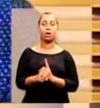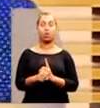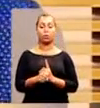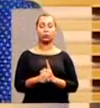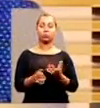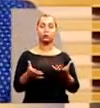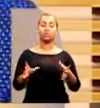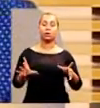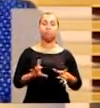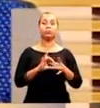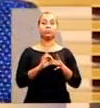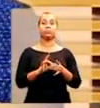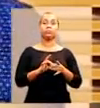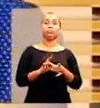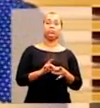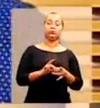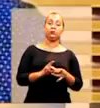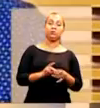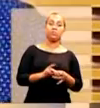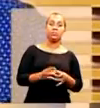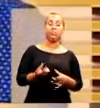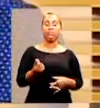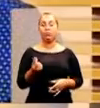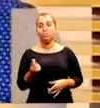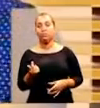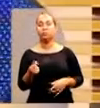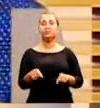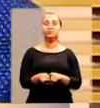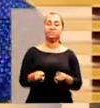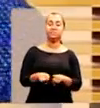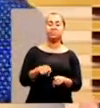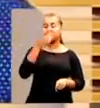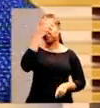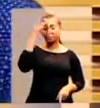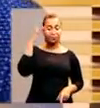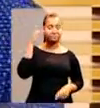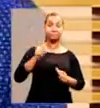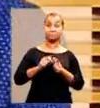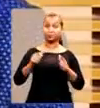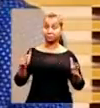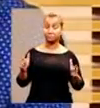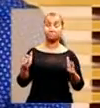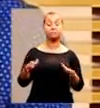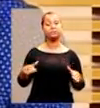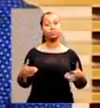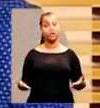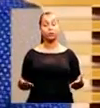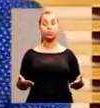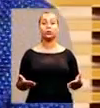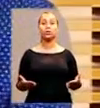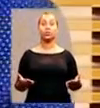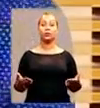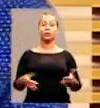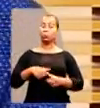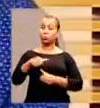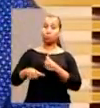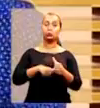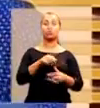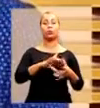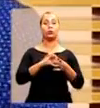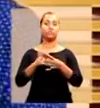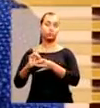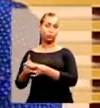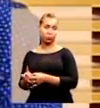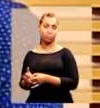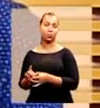gente consegue agregar um valor de custo e atingir um público bem maior, né? Então, assim, mudou